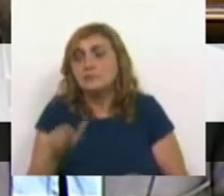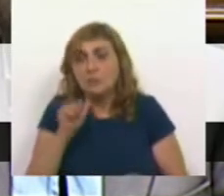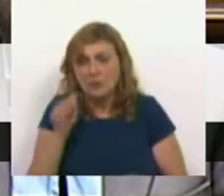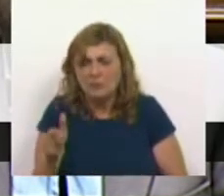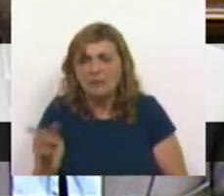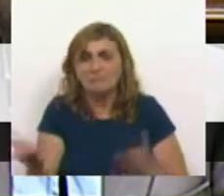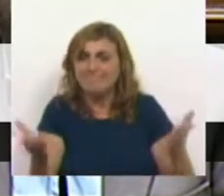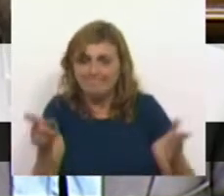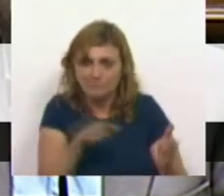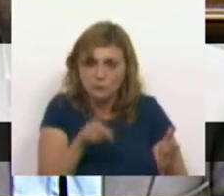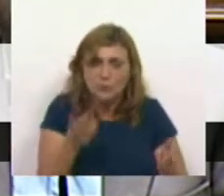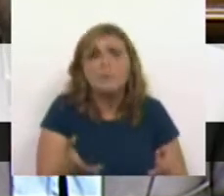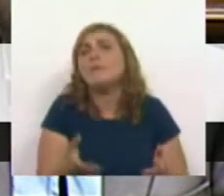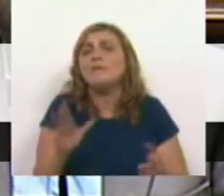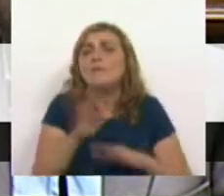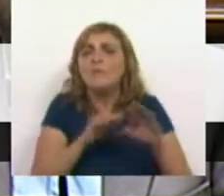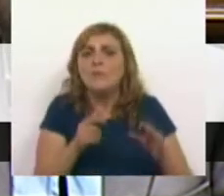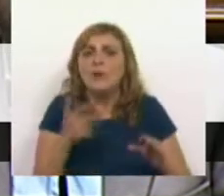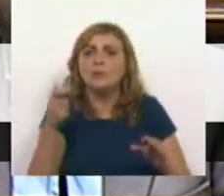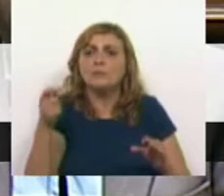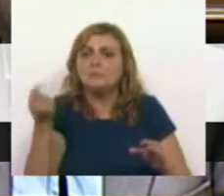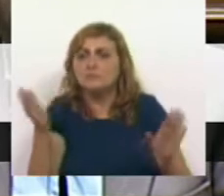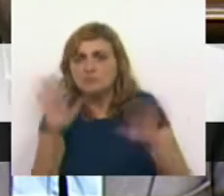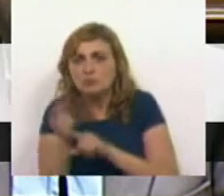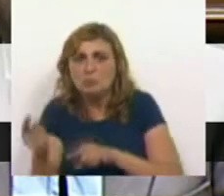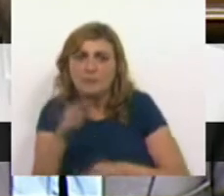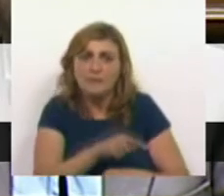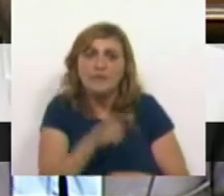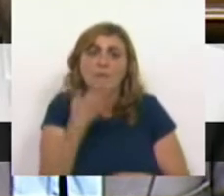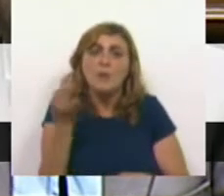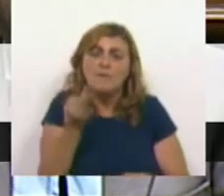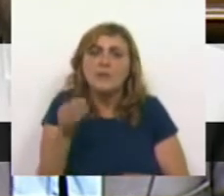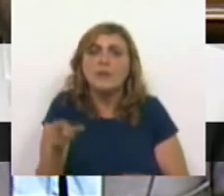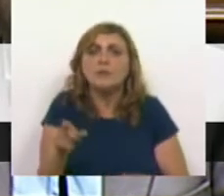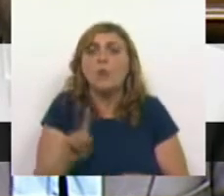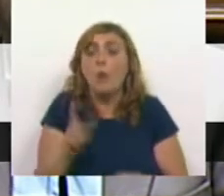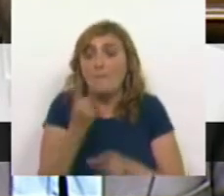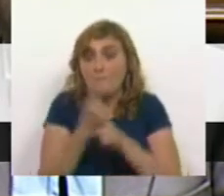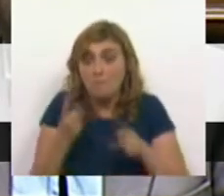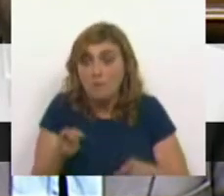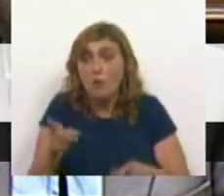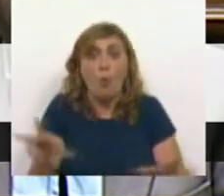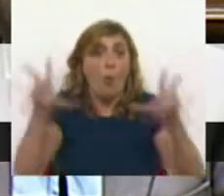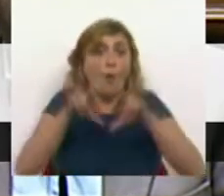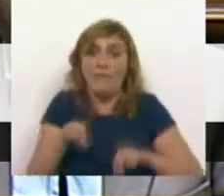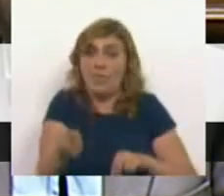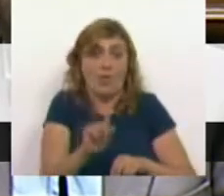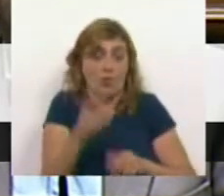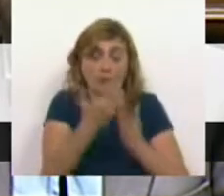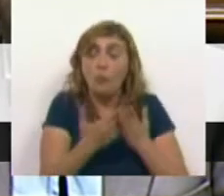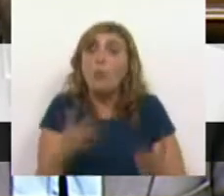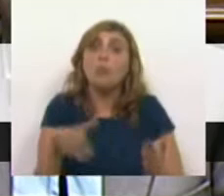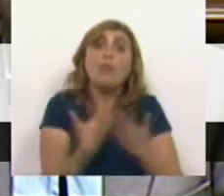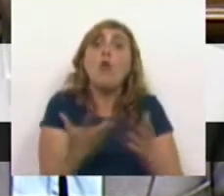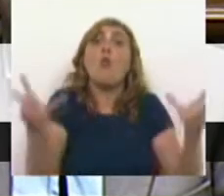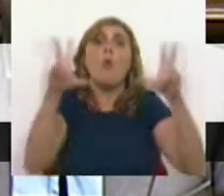morte assistida, fazendo da sedação paliativa aquilo que ela de facto não é, porque ela não é novidade, não traz nada